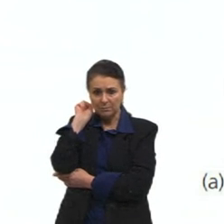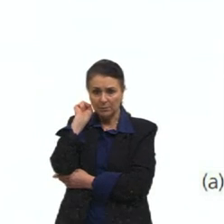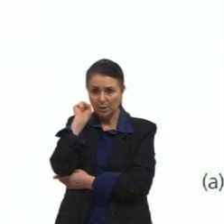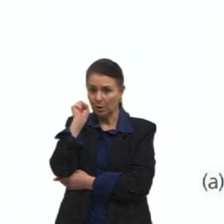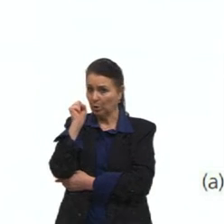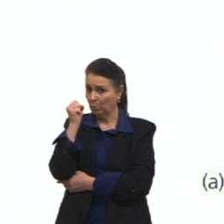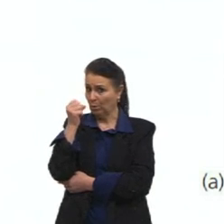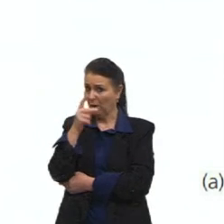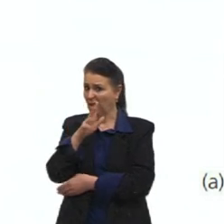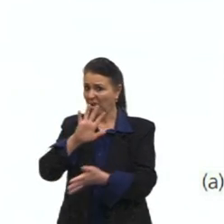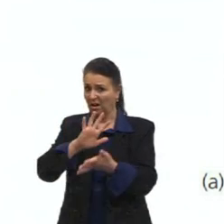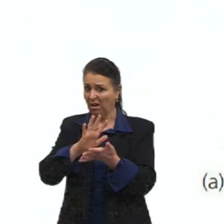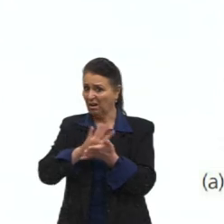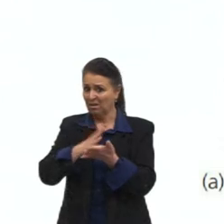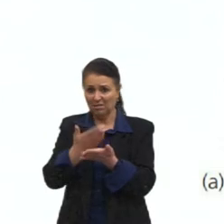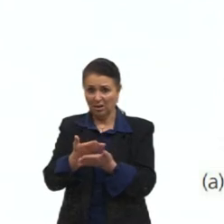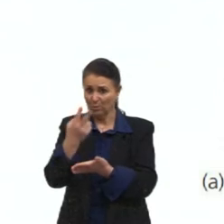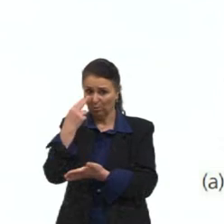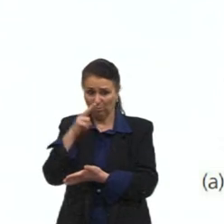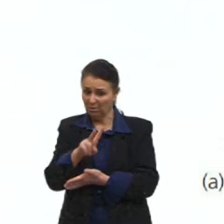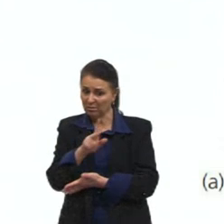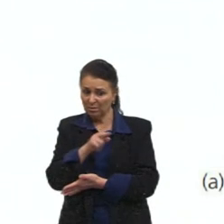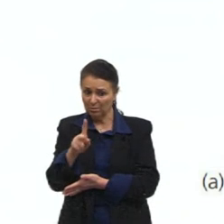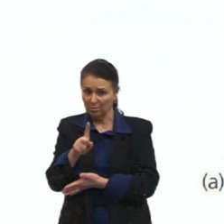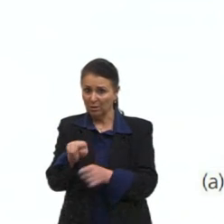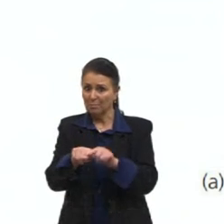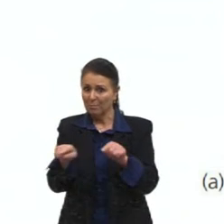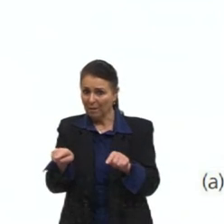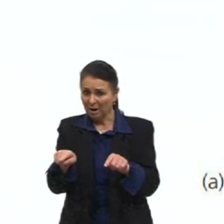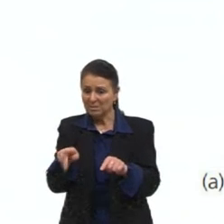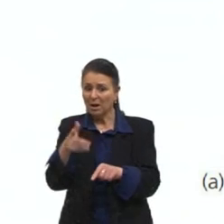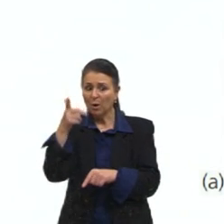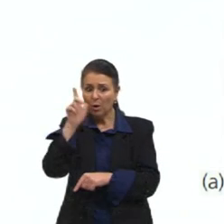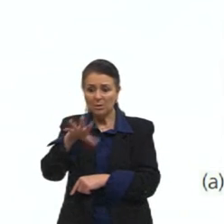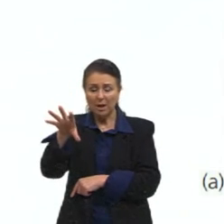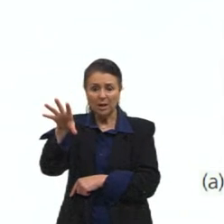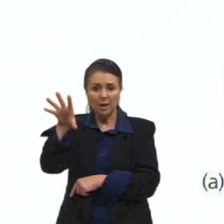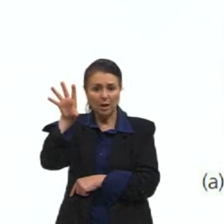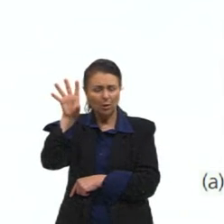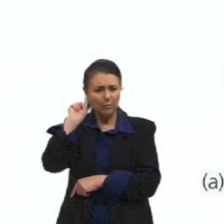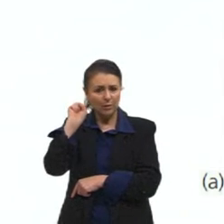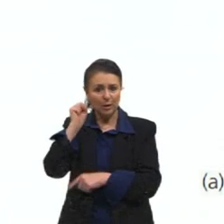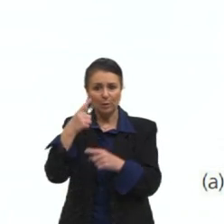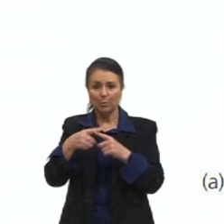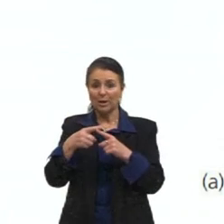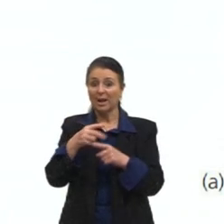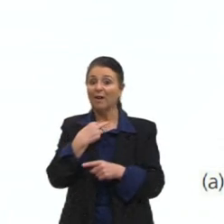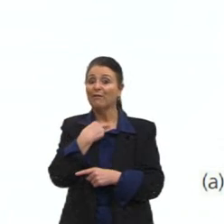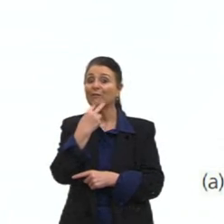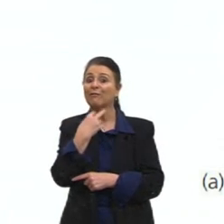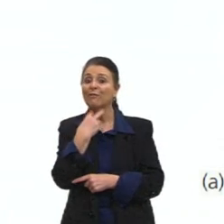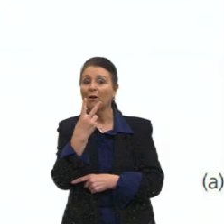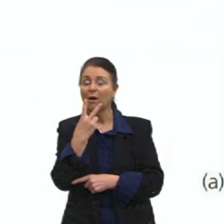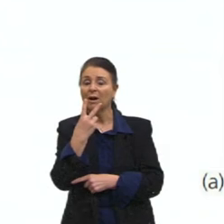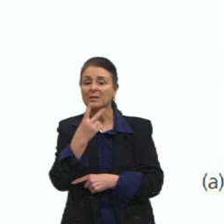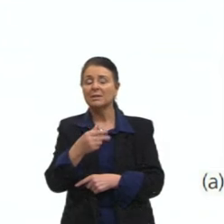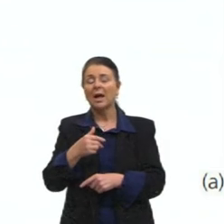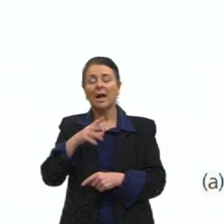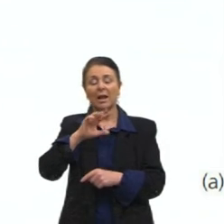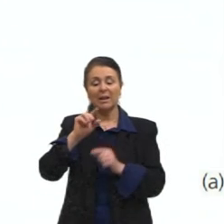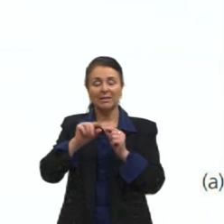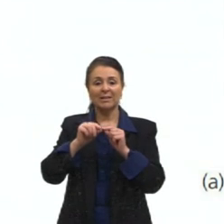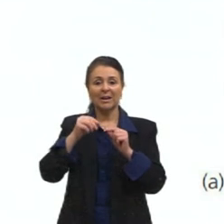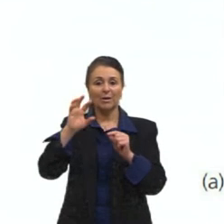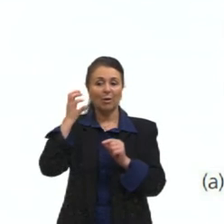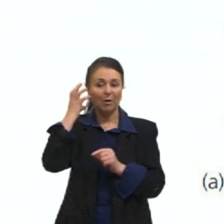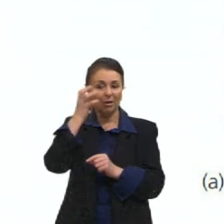vendo diretamente, né? Mas ela consegue me ouvir. Por quê? Porque a minha voz é uma onda que consegue contornar obstáculos e ela consegue me